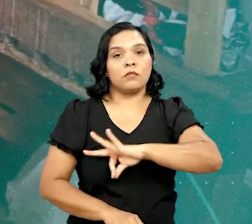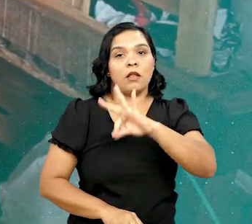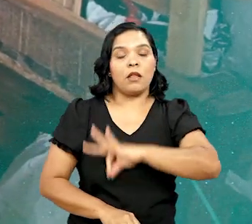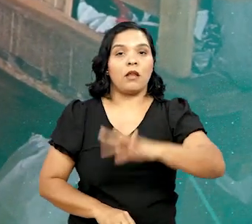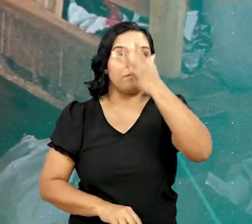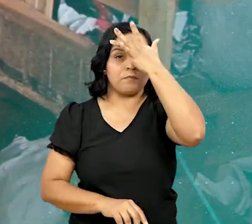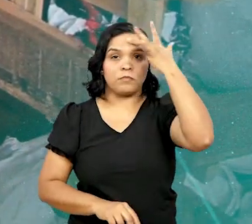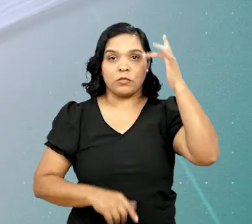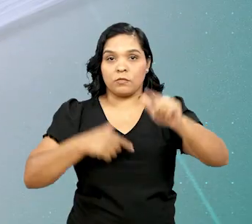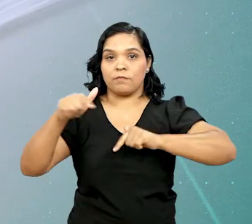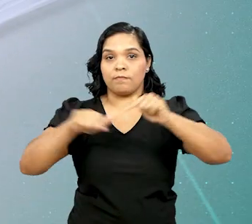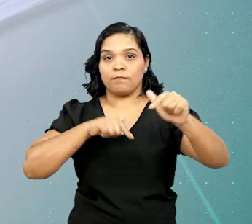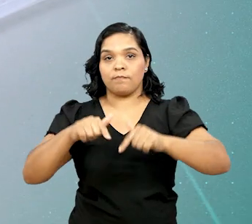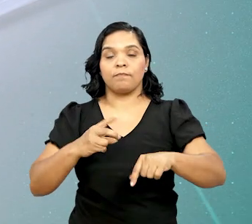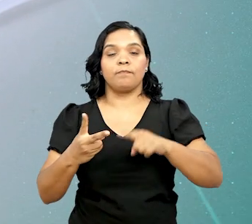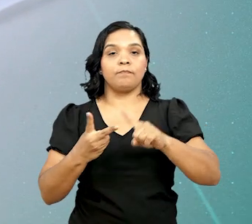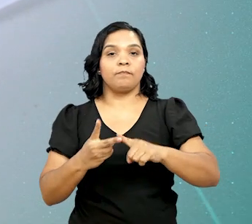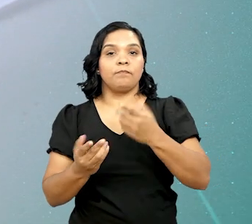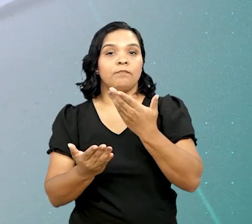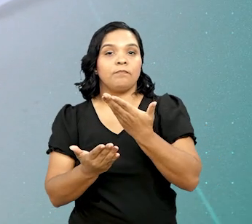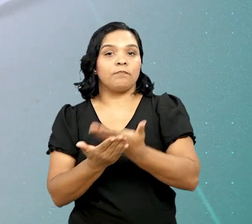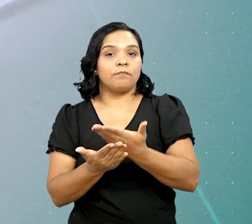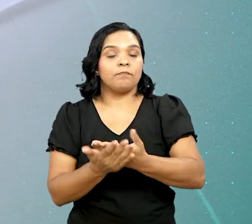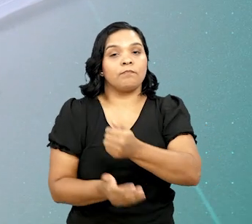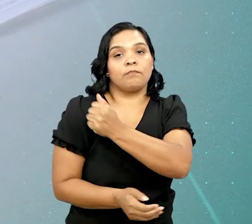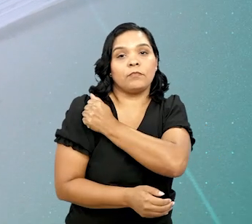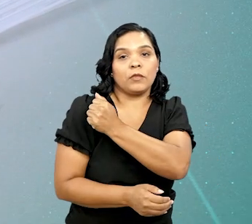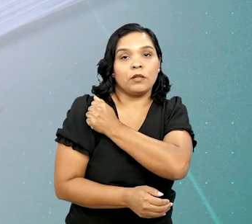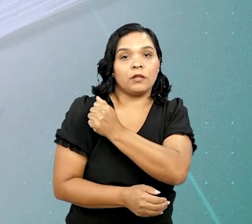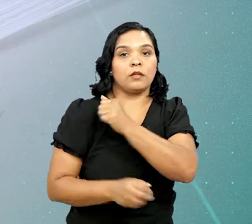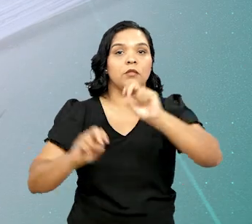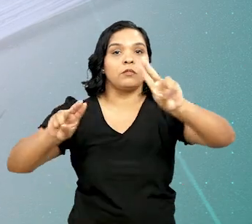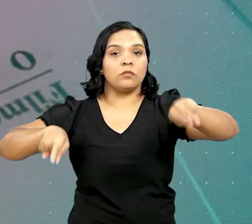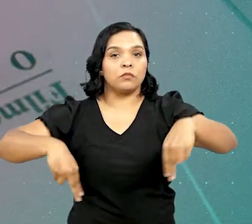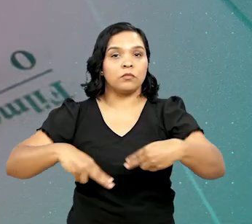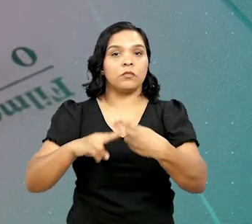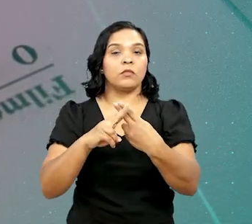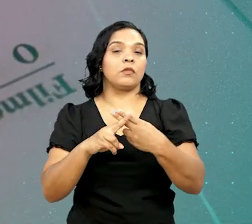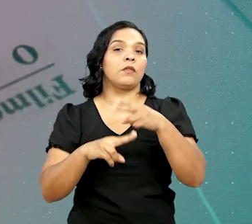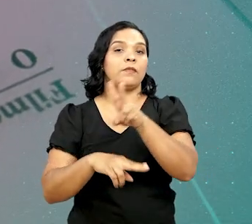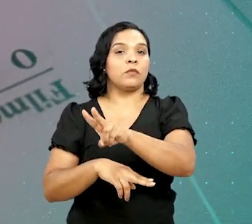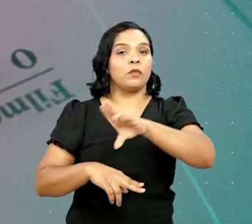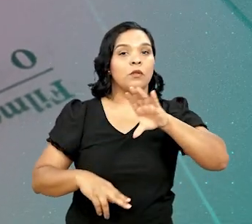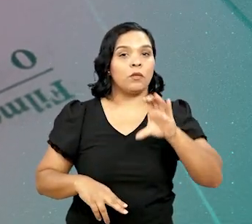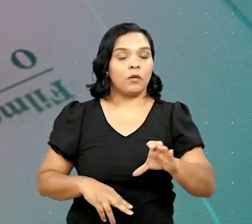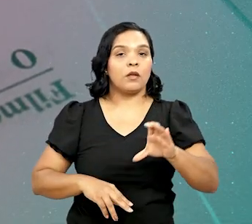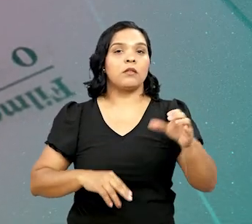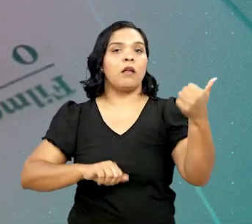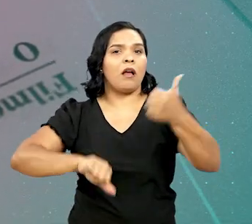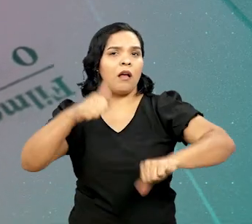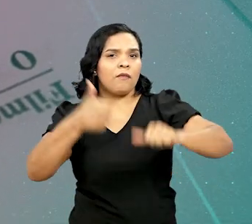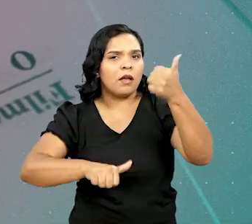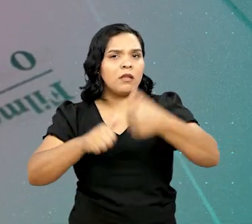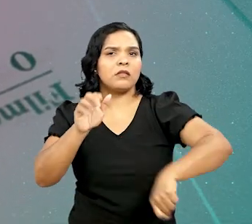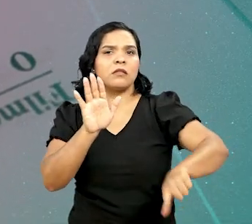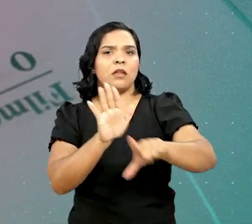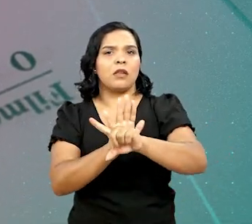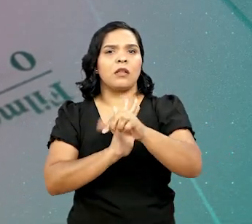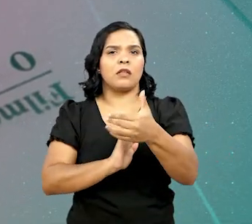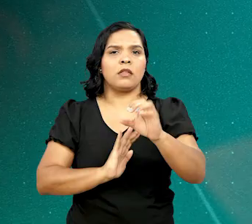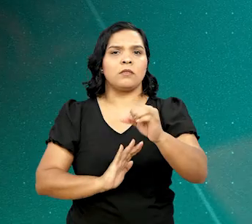dos trabalhadores. Estudante da Universidade Estadual do Sudoeste da Bahia, campus de Vitória da Conquista, avalia se a